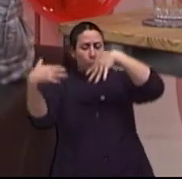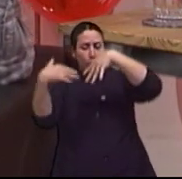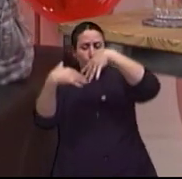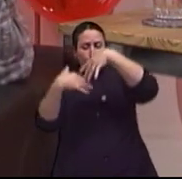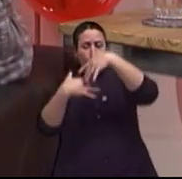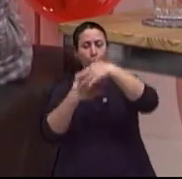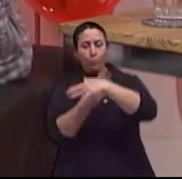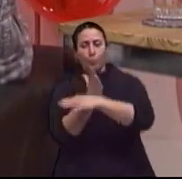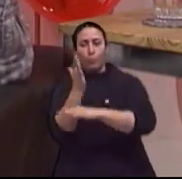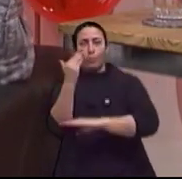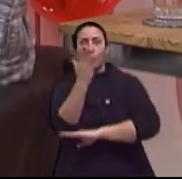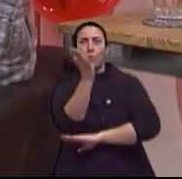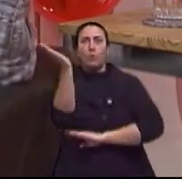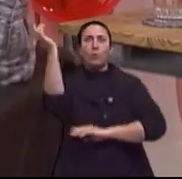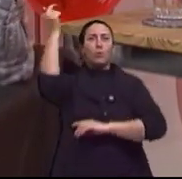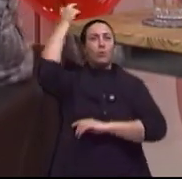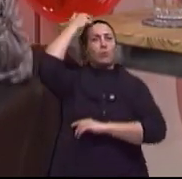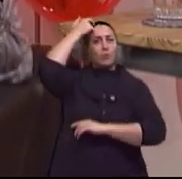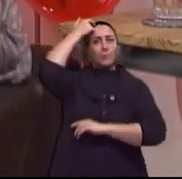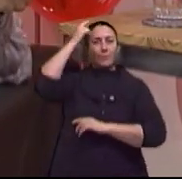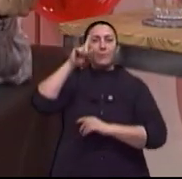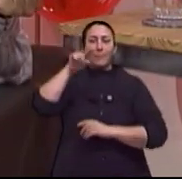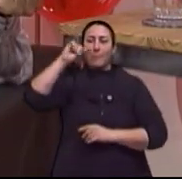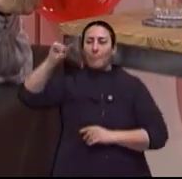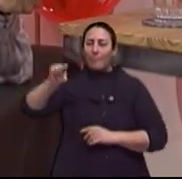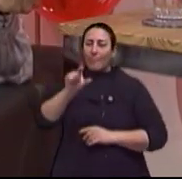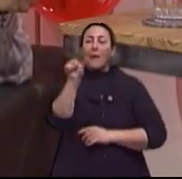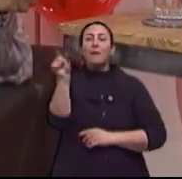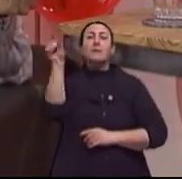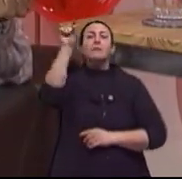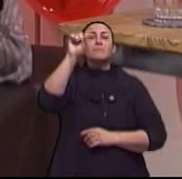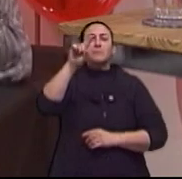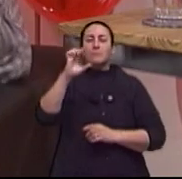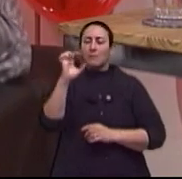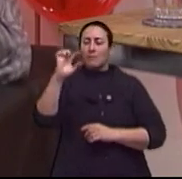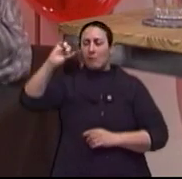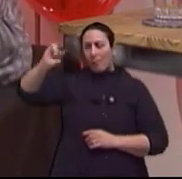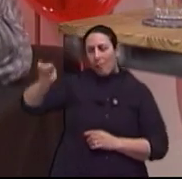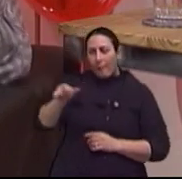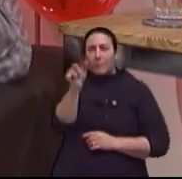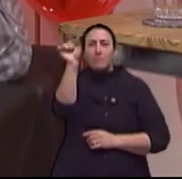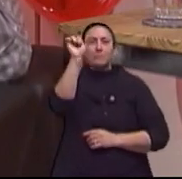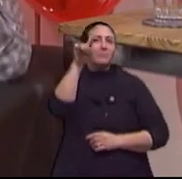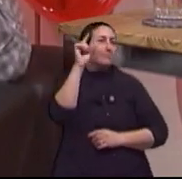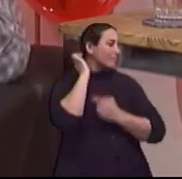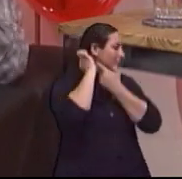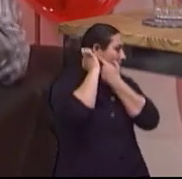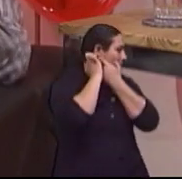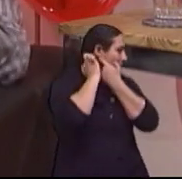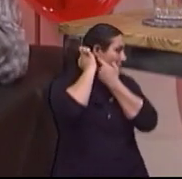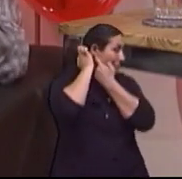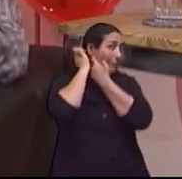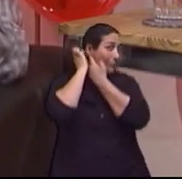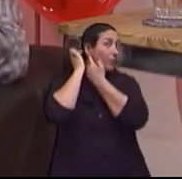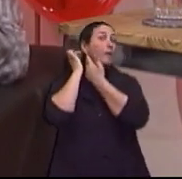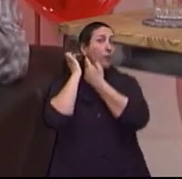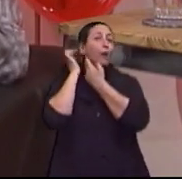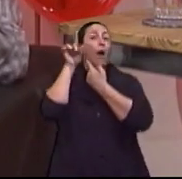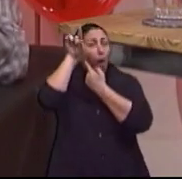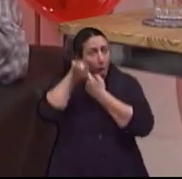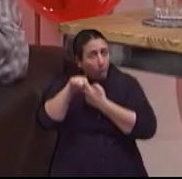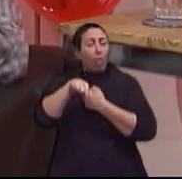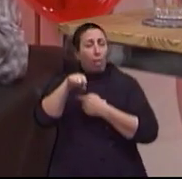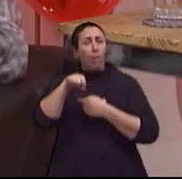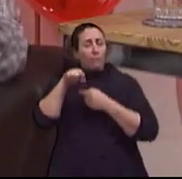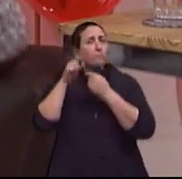ovido interno que a gente chama tem um caracolzinho lá que é a cóclea certo né ali sim que vai dar o curto circuito que eu chamo